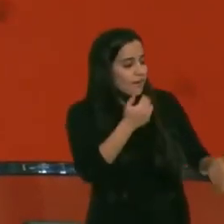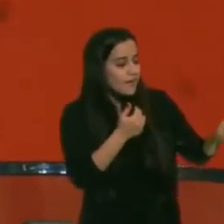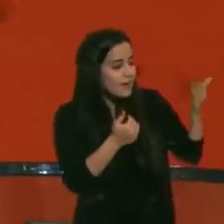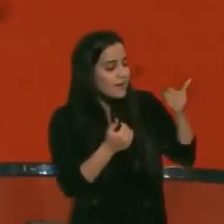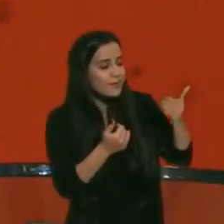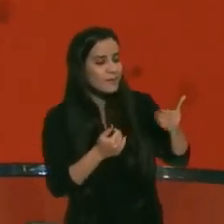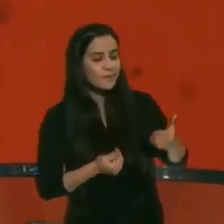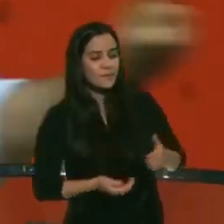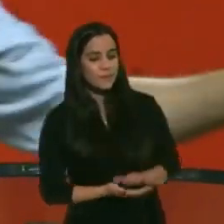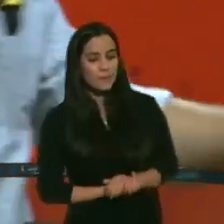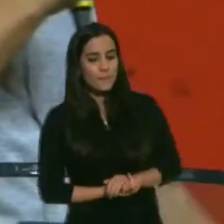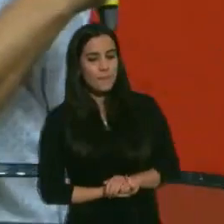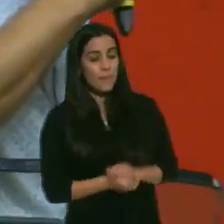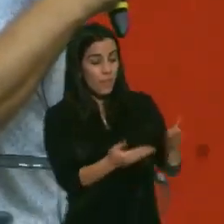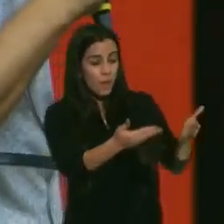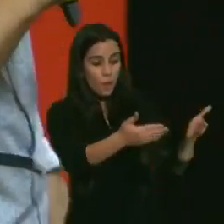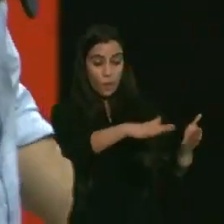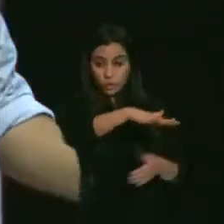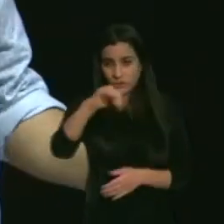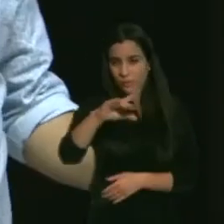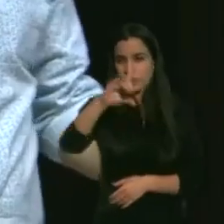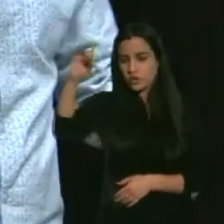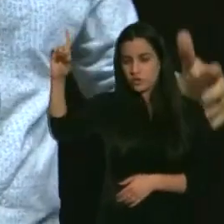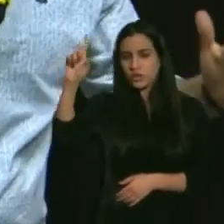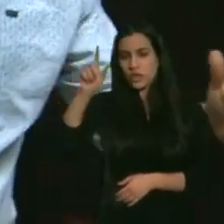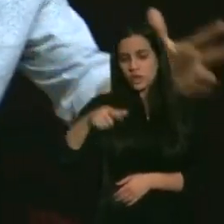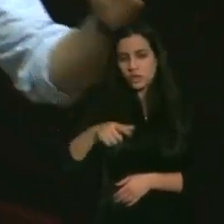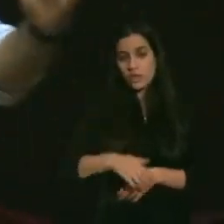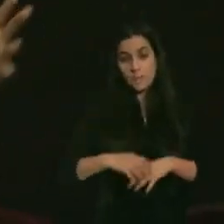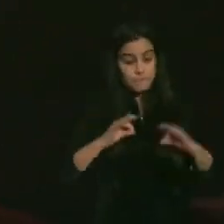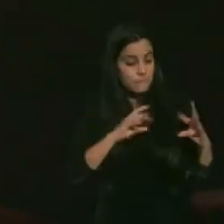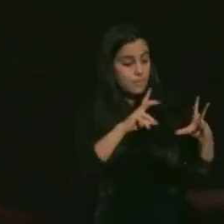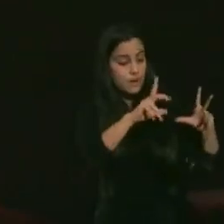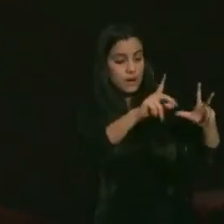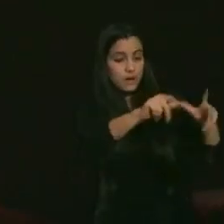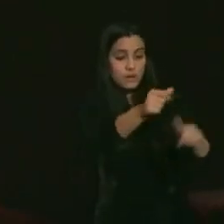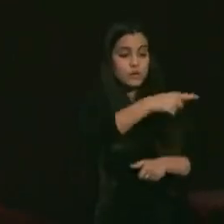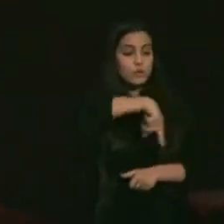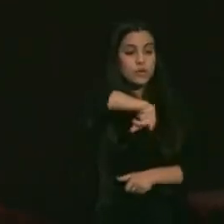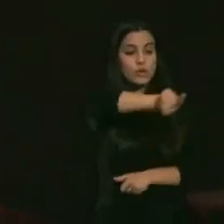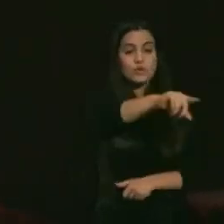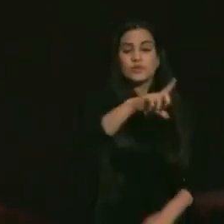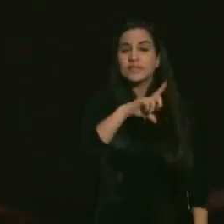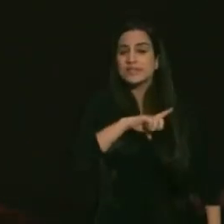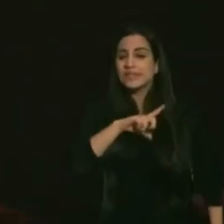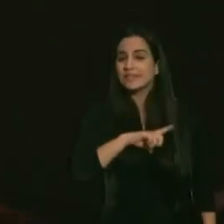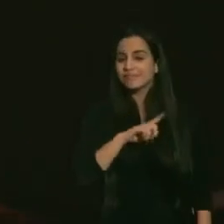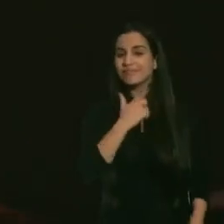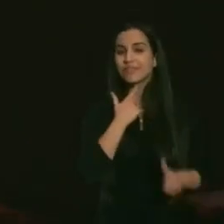Aleluia! O convite de Deus é para todos os sedentos.